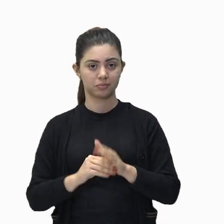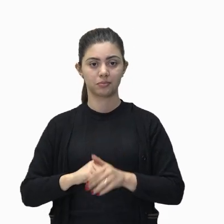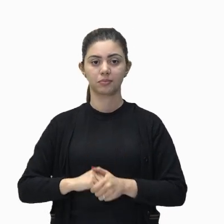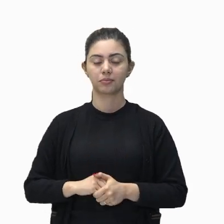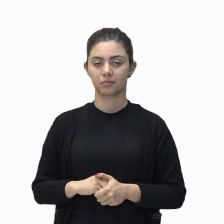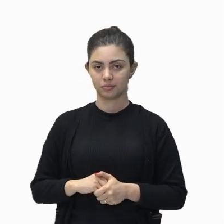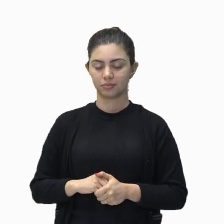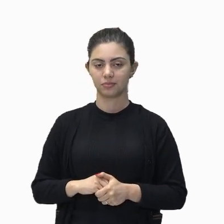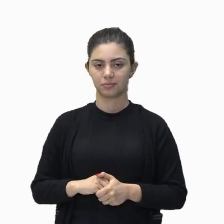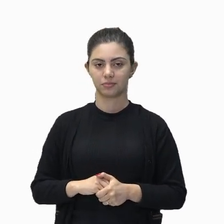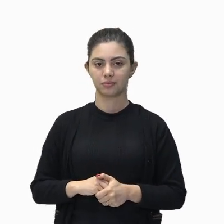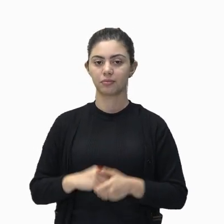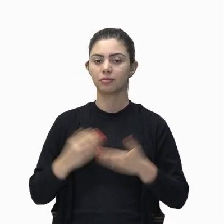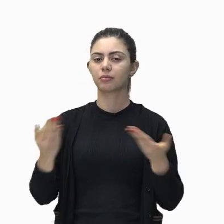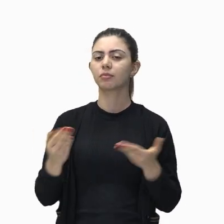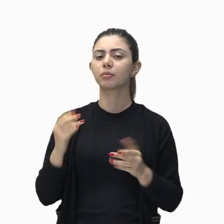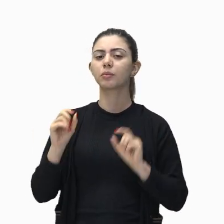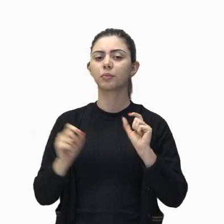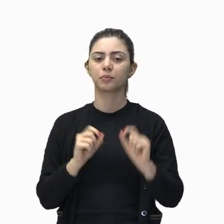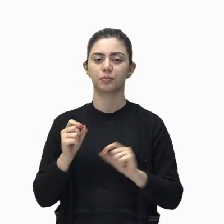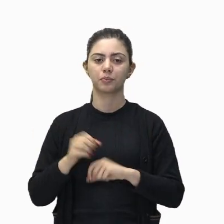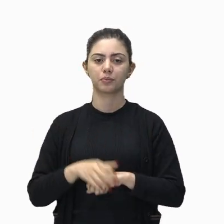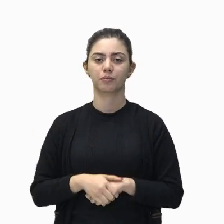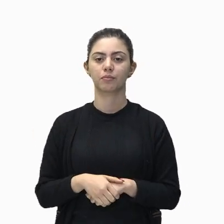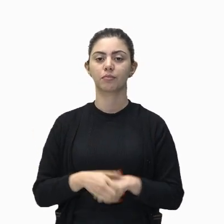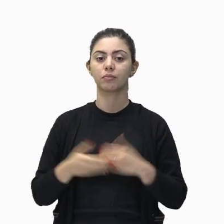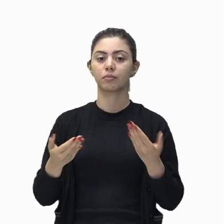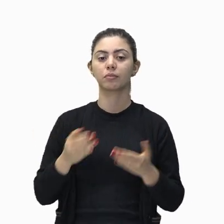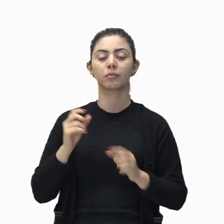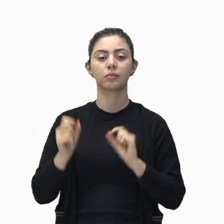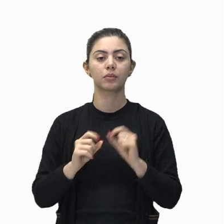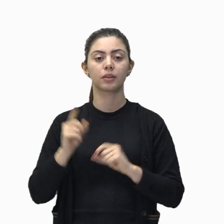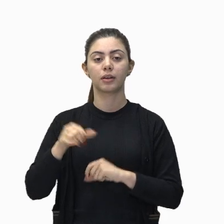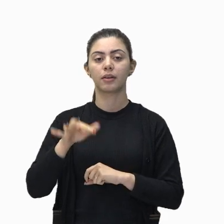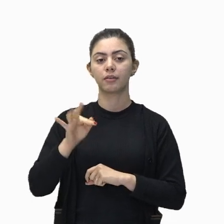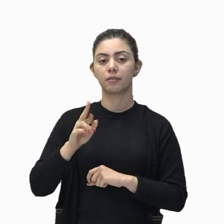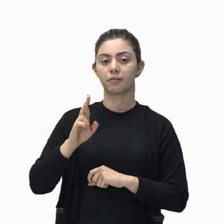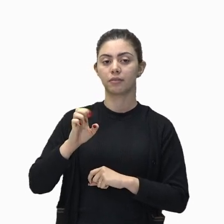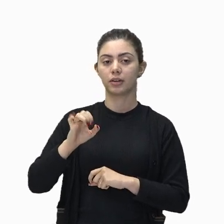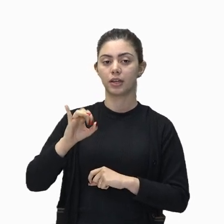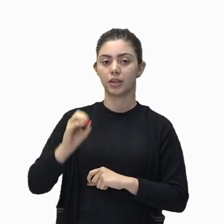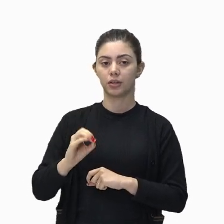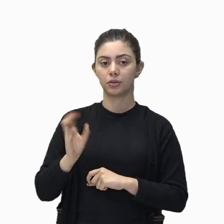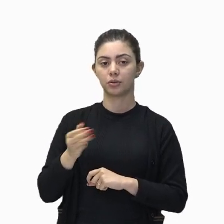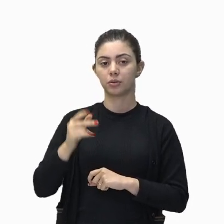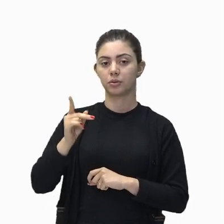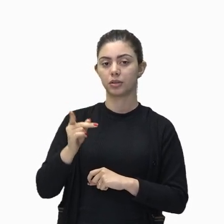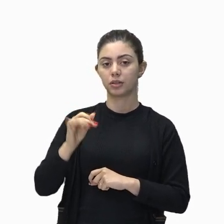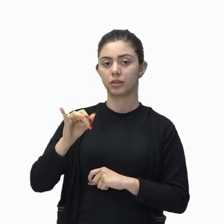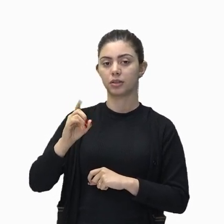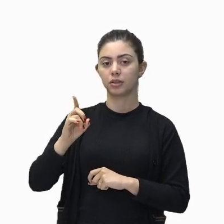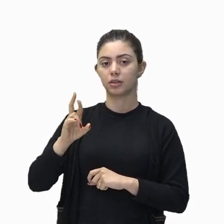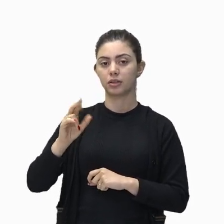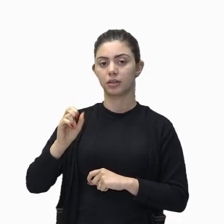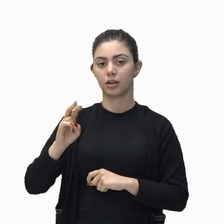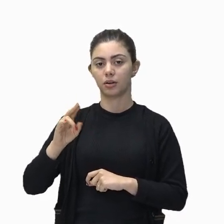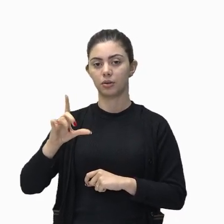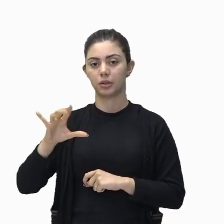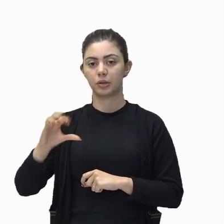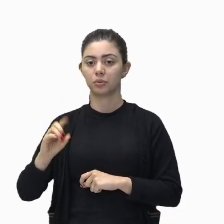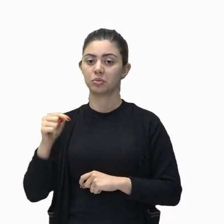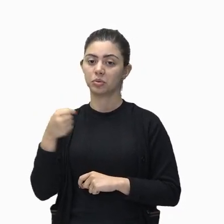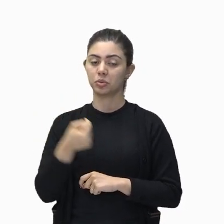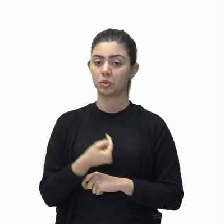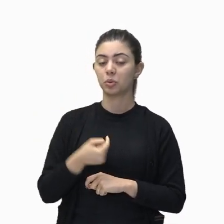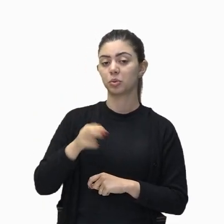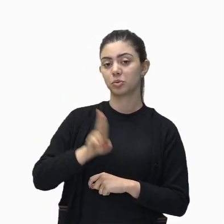nossa aula, né, falando o seguinte, olha, falando agora sobre o freio hidráulico, né? O freio hidráulico aí, ele é amplamente